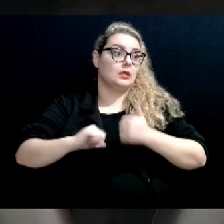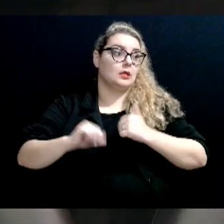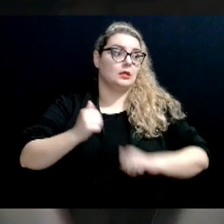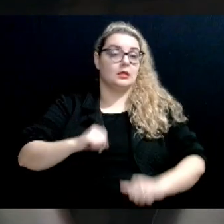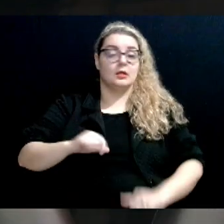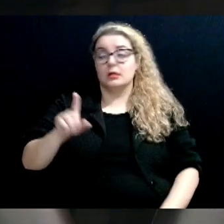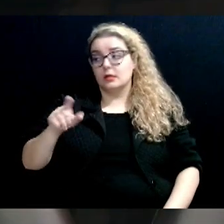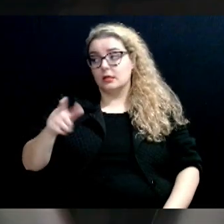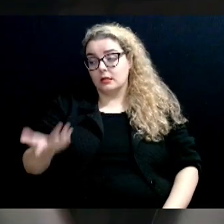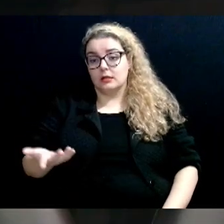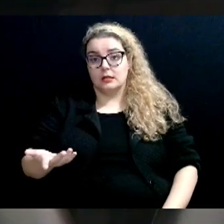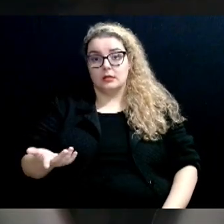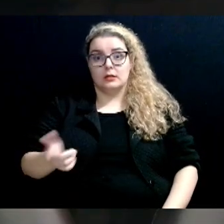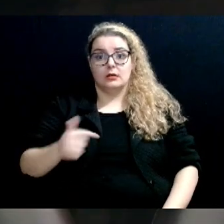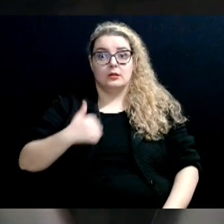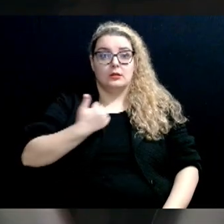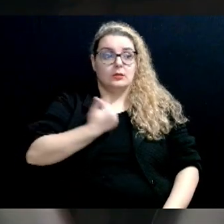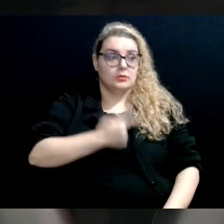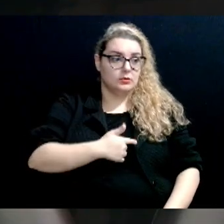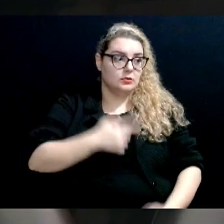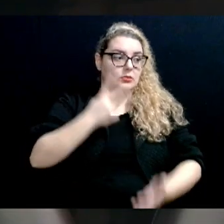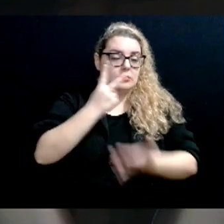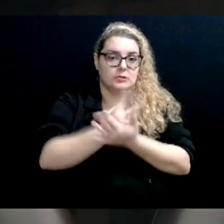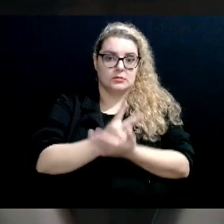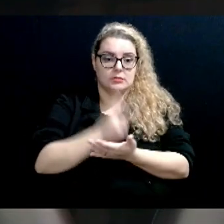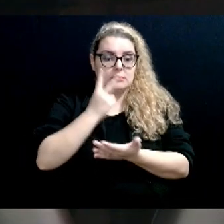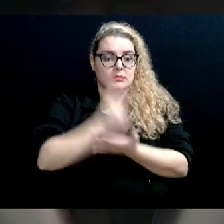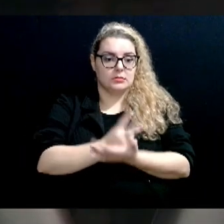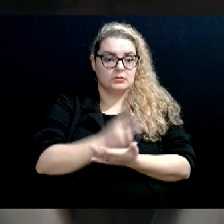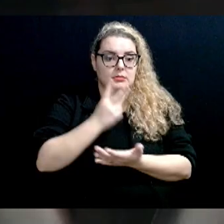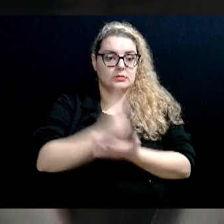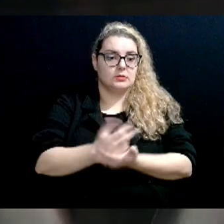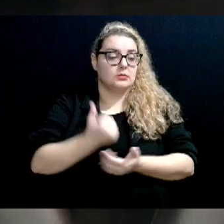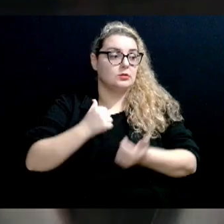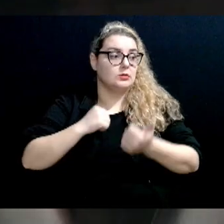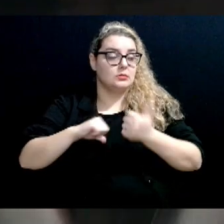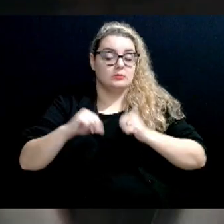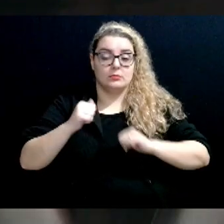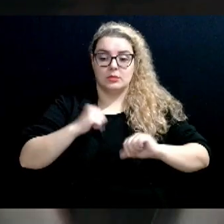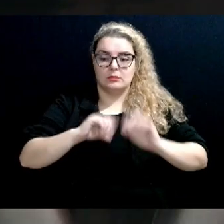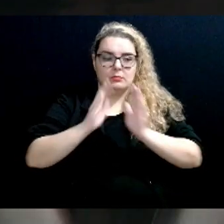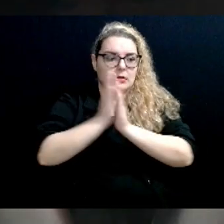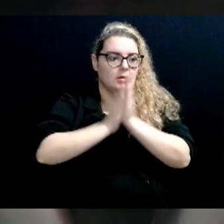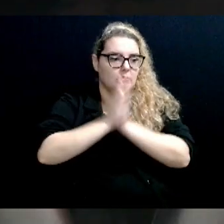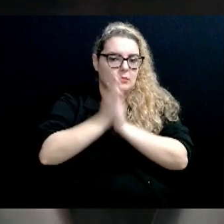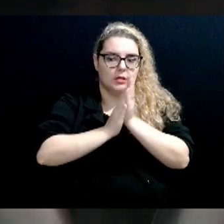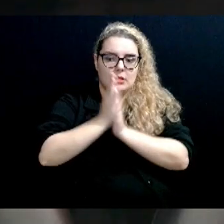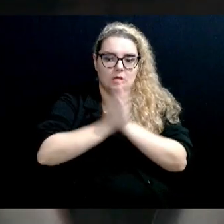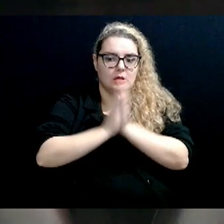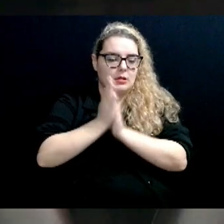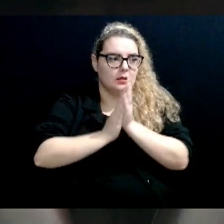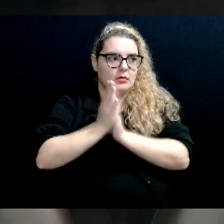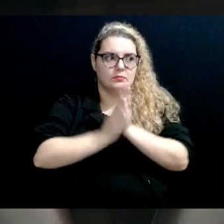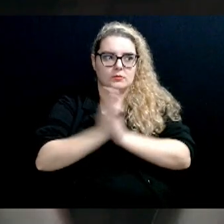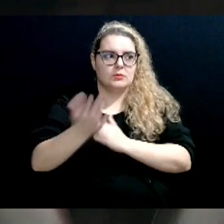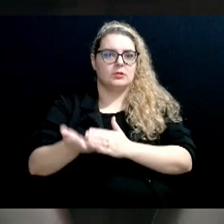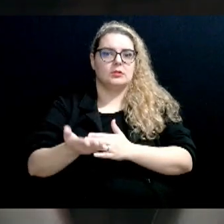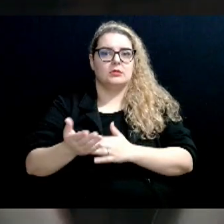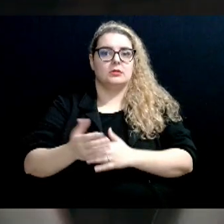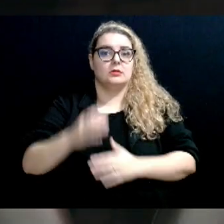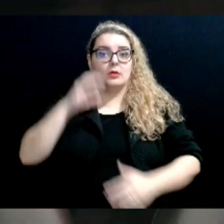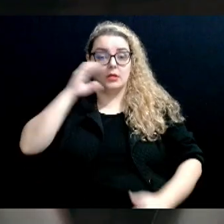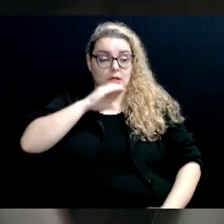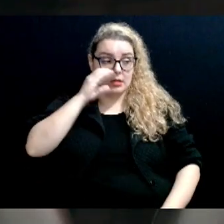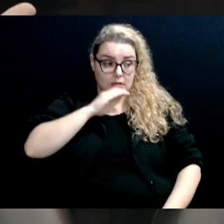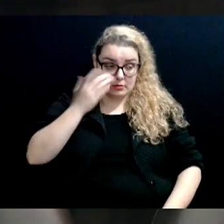fica constantemente ansioso, né? Então, essa rapidez, além de fazer